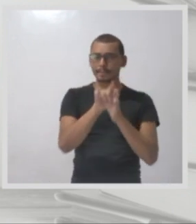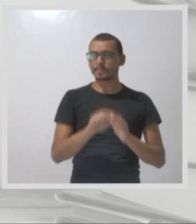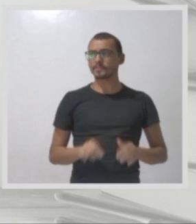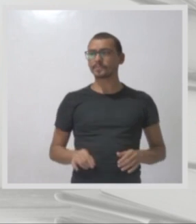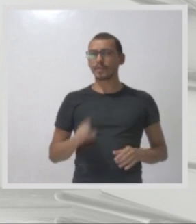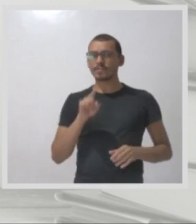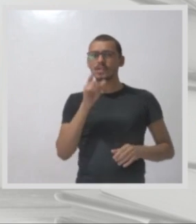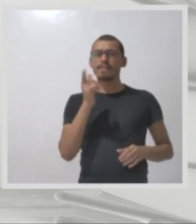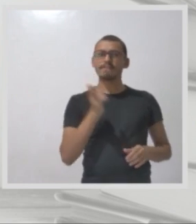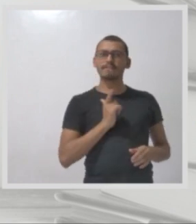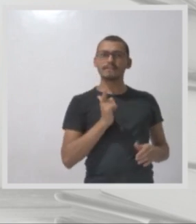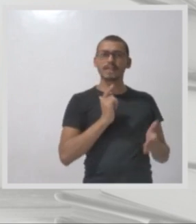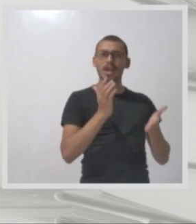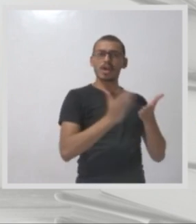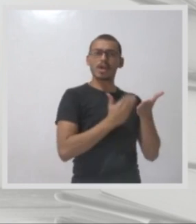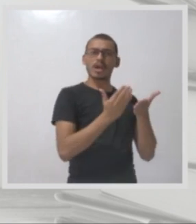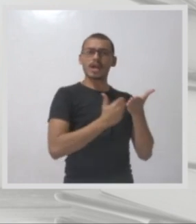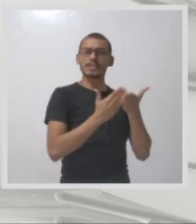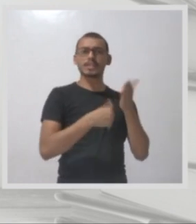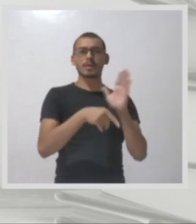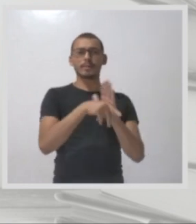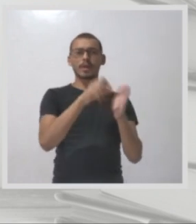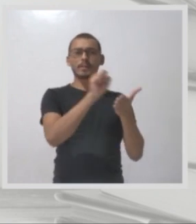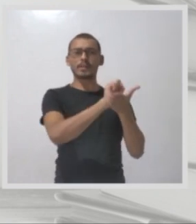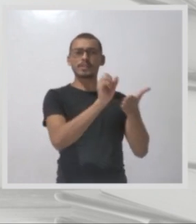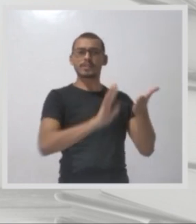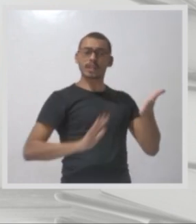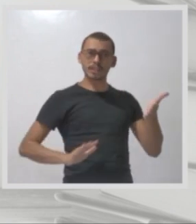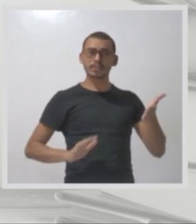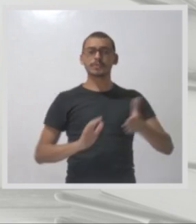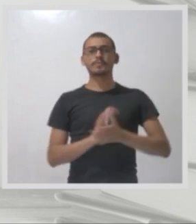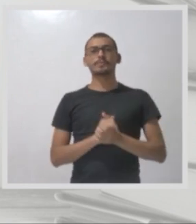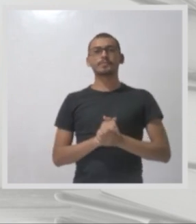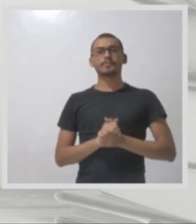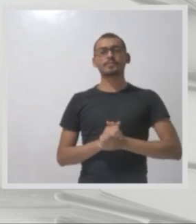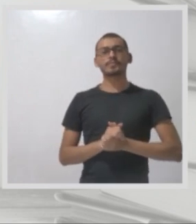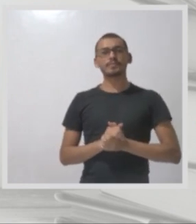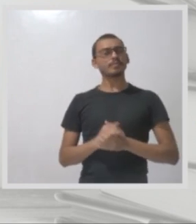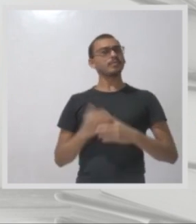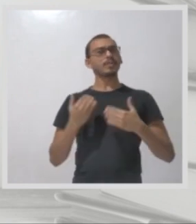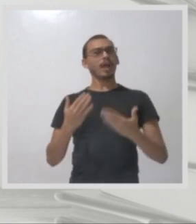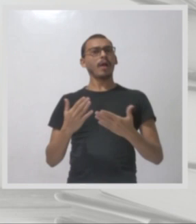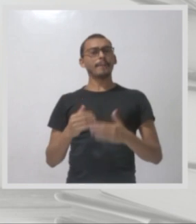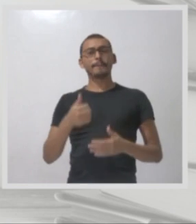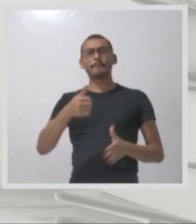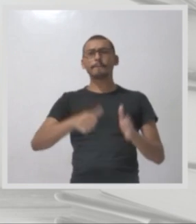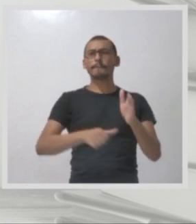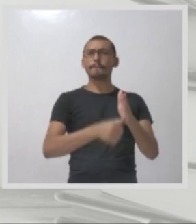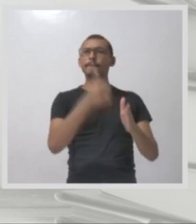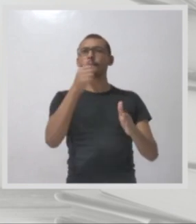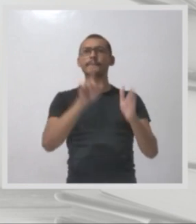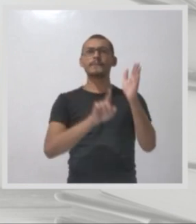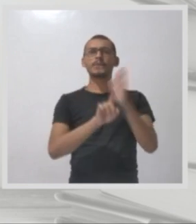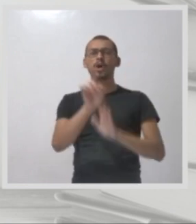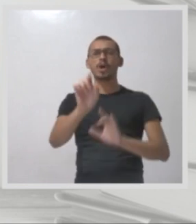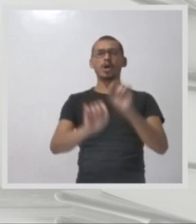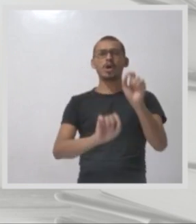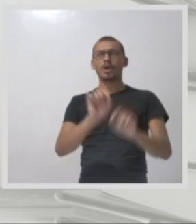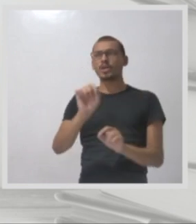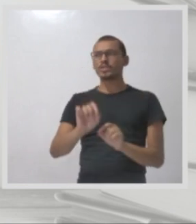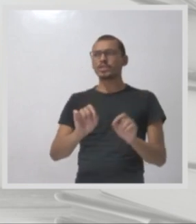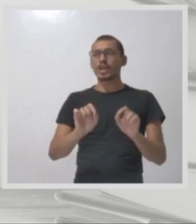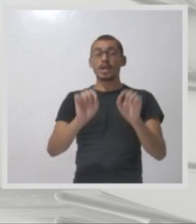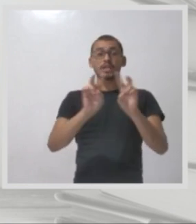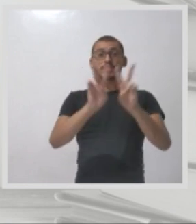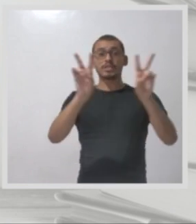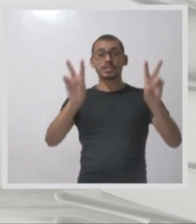esse texto aí no caderno de atividades do Alfamate. Tá? Então, a primeira pergunta é, o título do texto